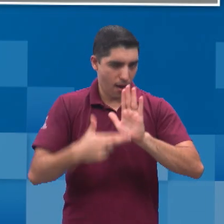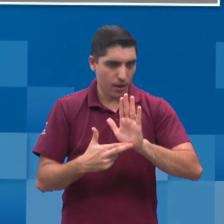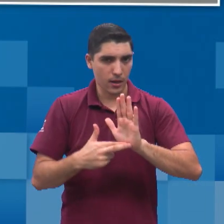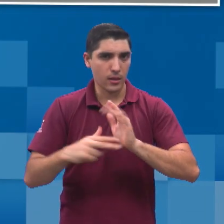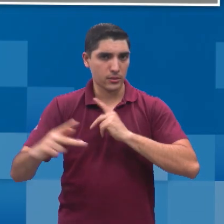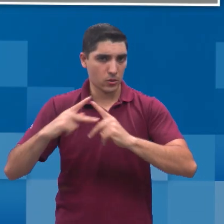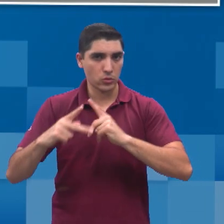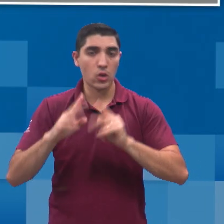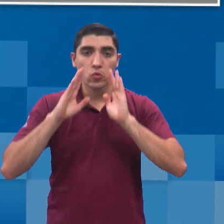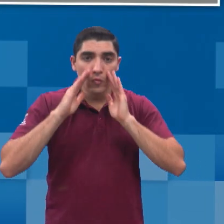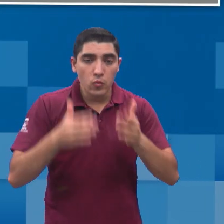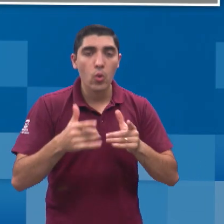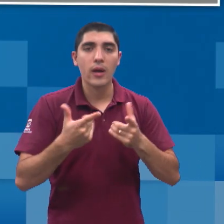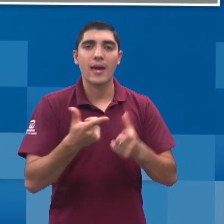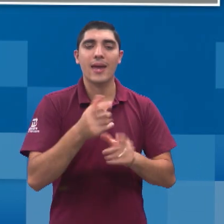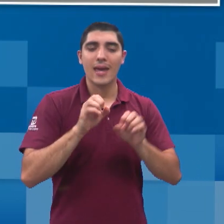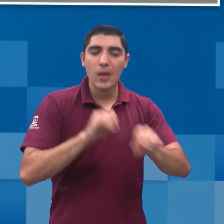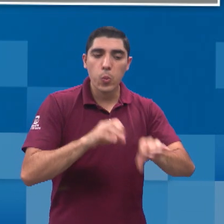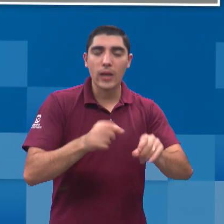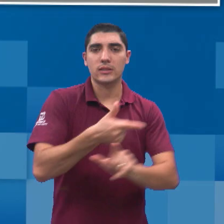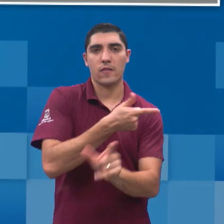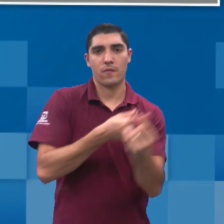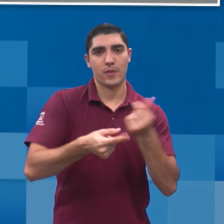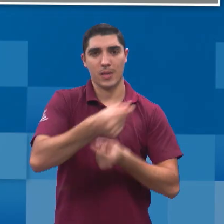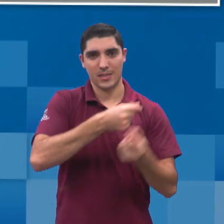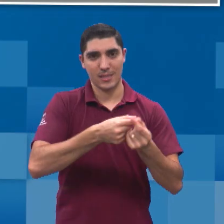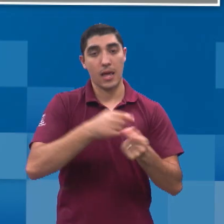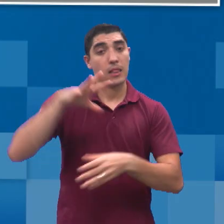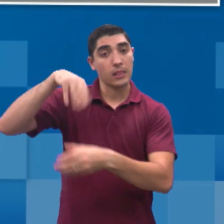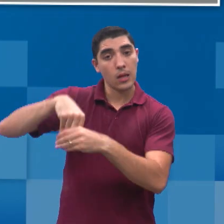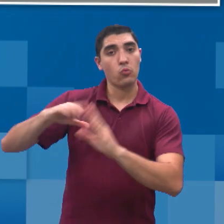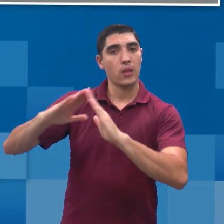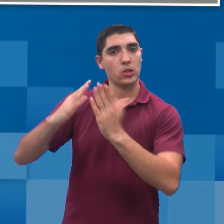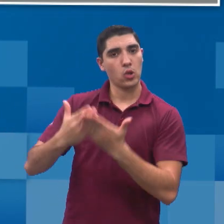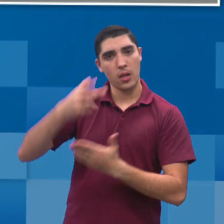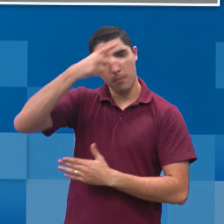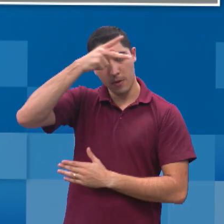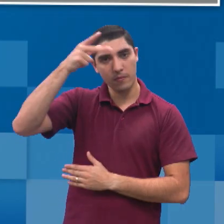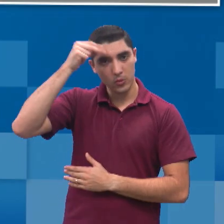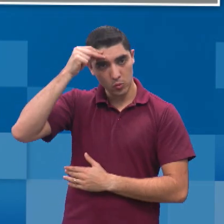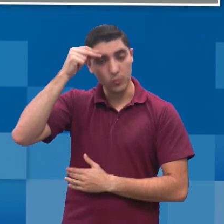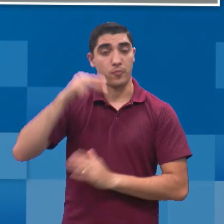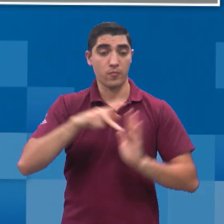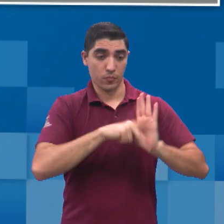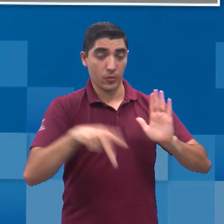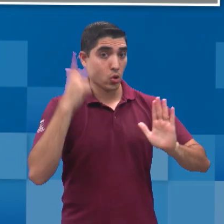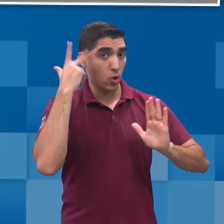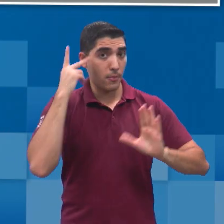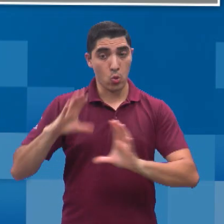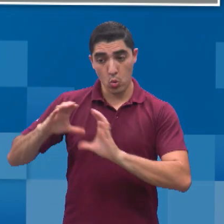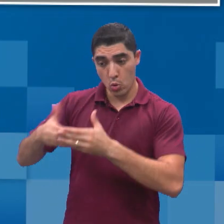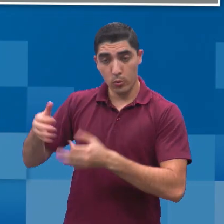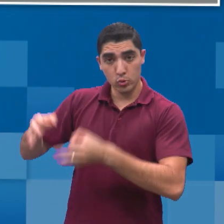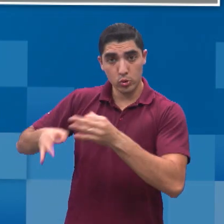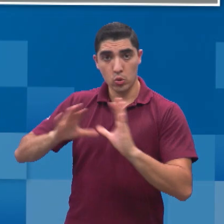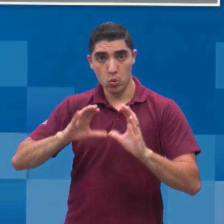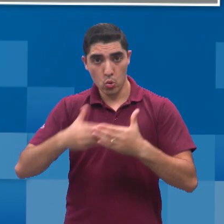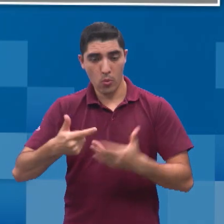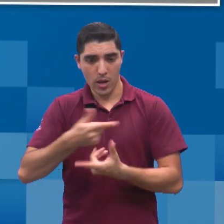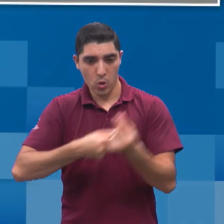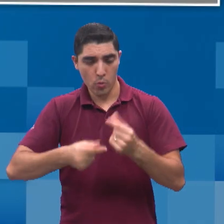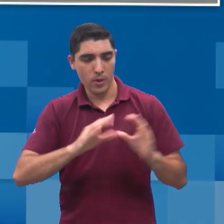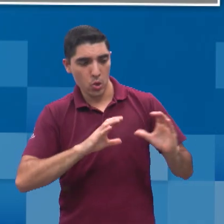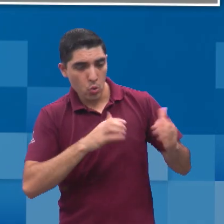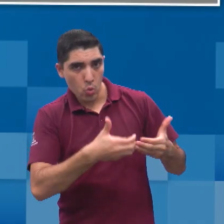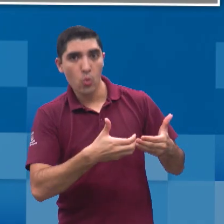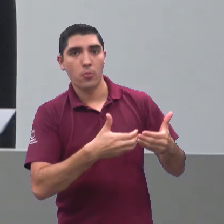financeira no âmbito da rede pública de ensino de São José dos Campos. Rito ordinário, Comissões de Justiça, Economia